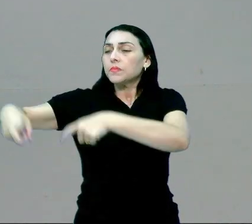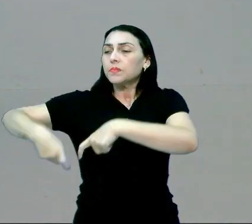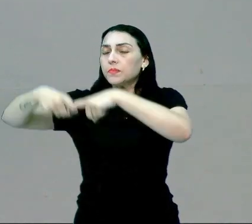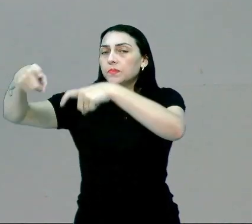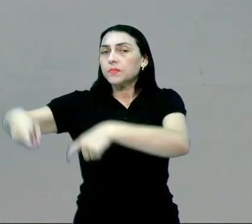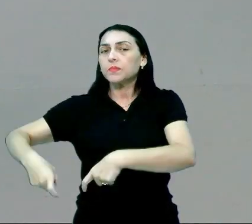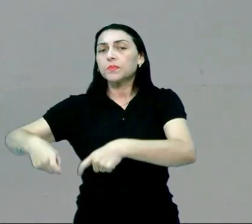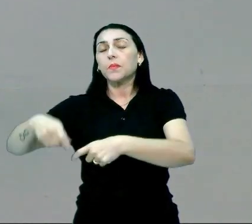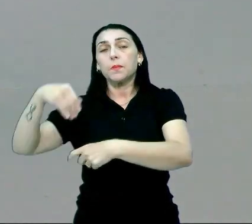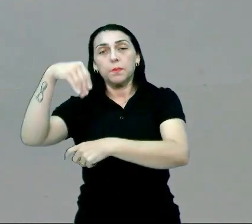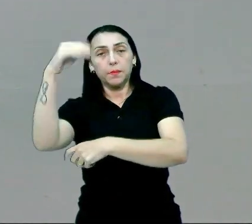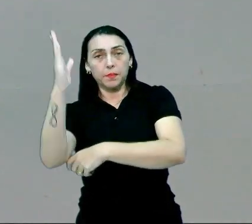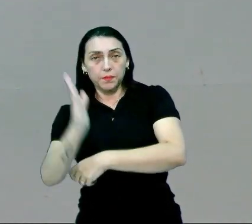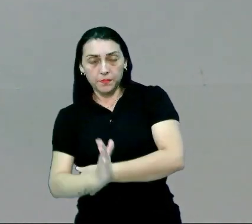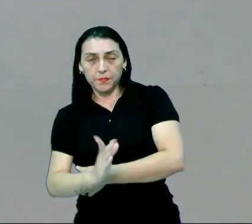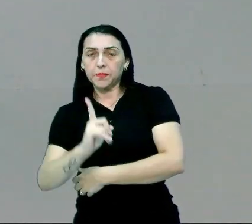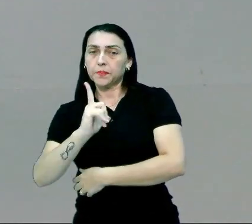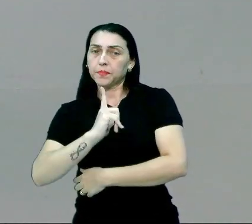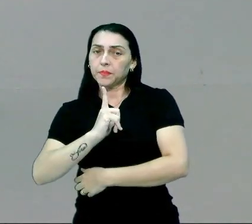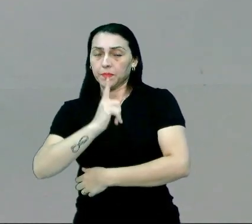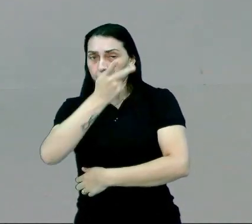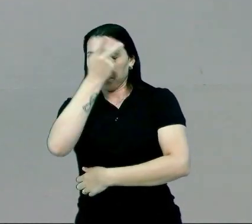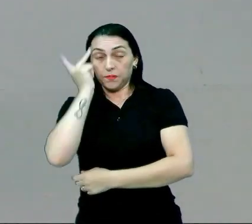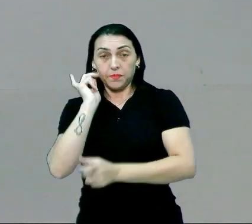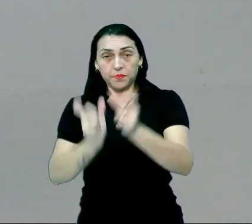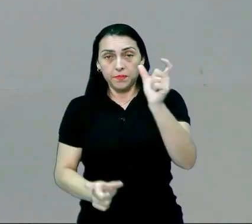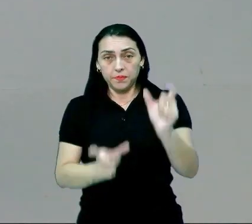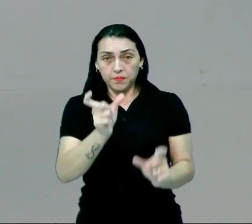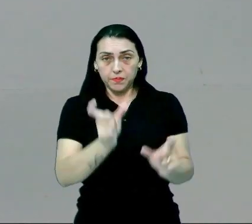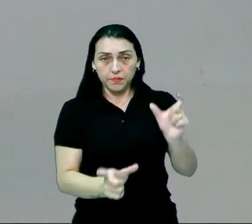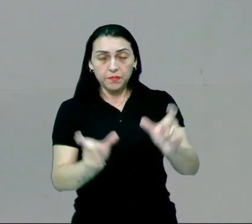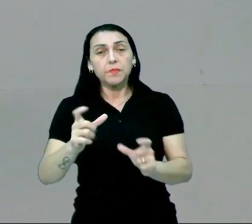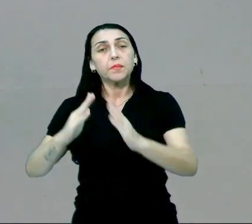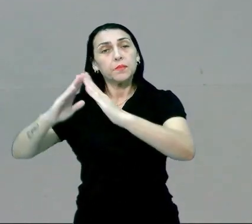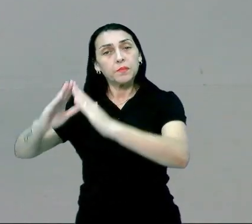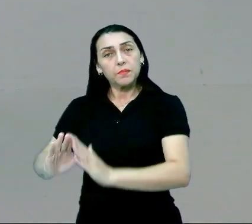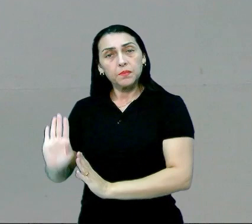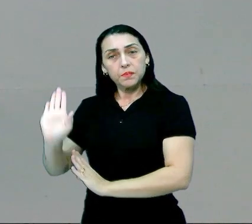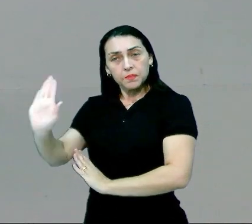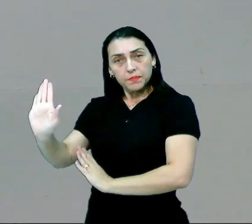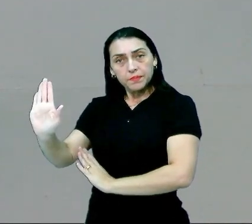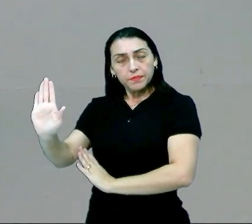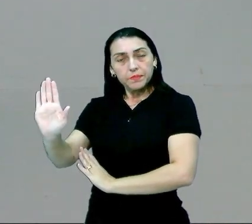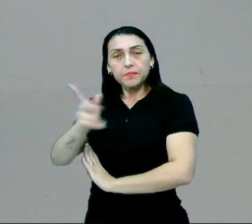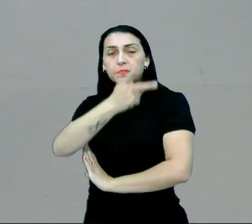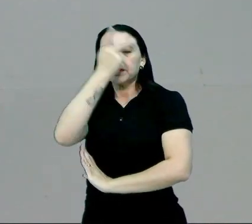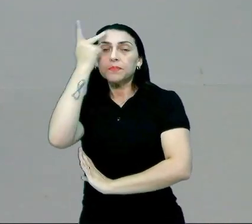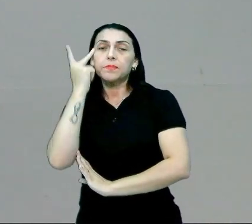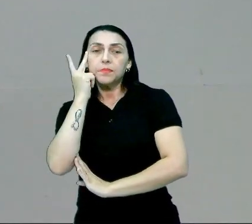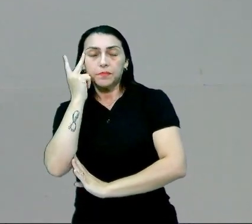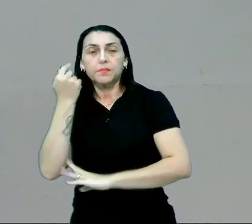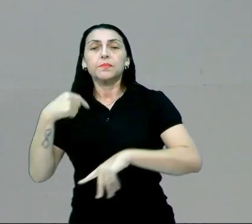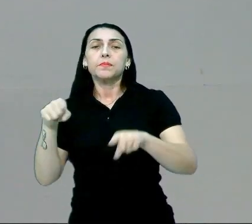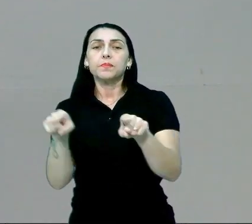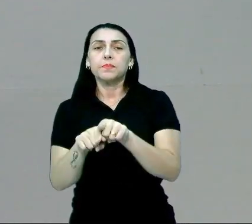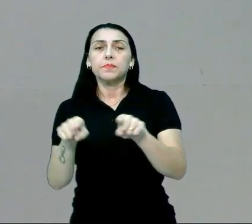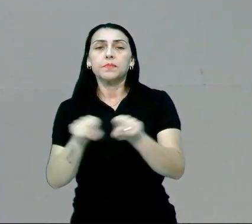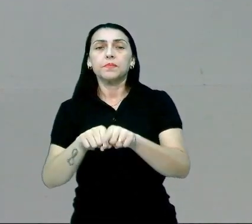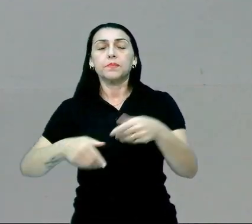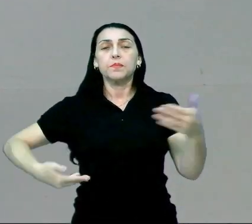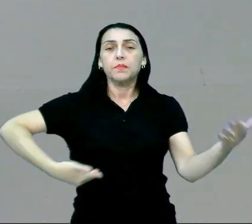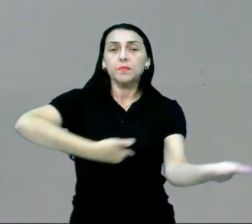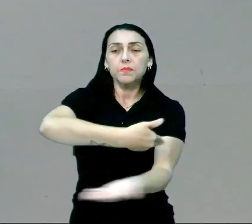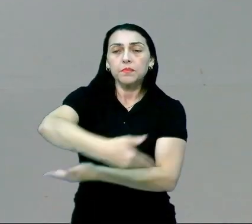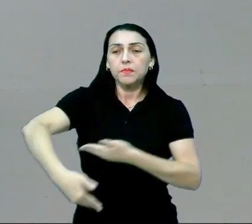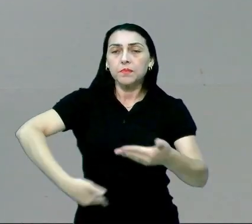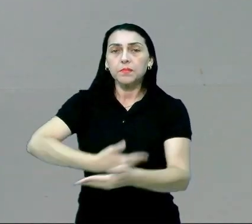espaço rural brasileiro, há pessoas que ali residem. Pessoas, e articulando com outros